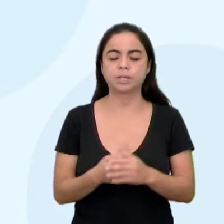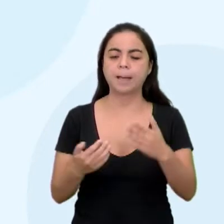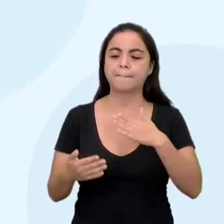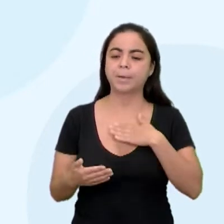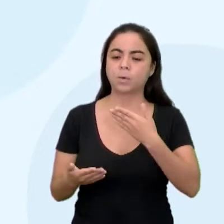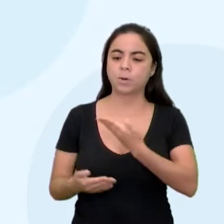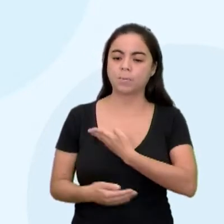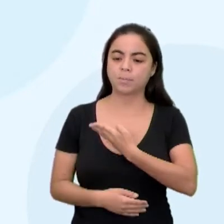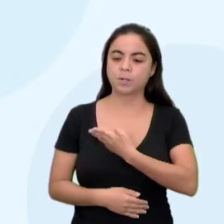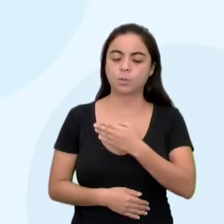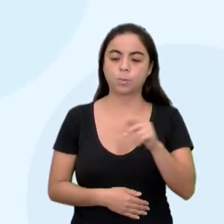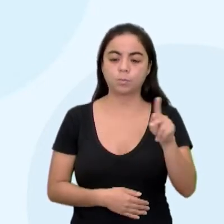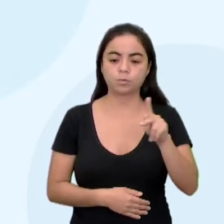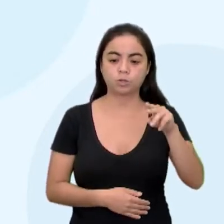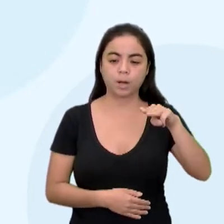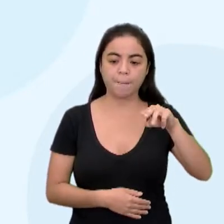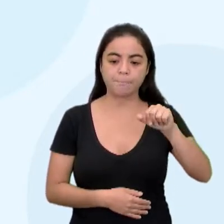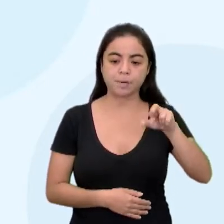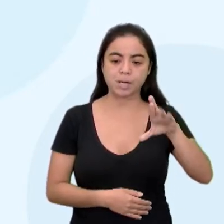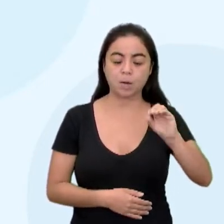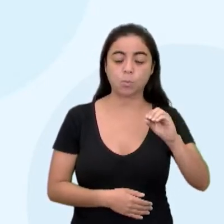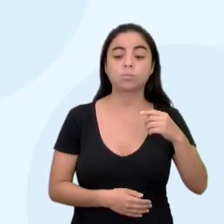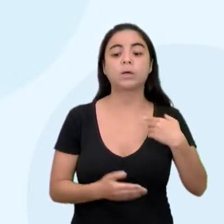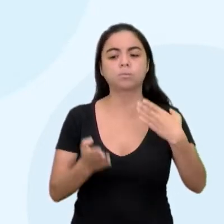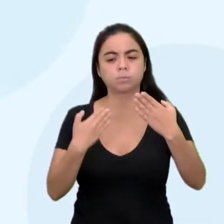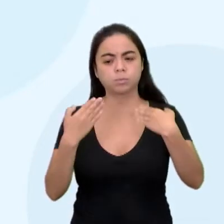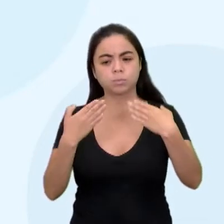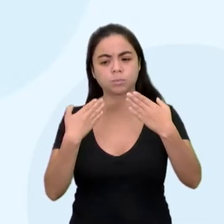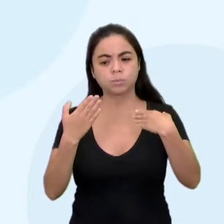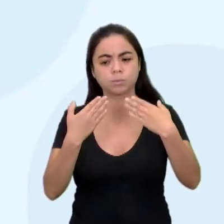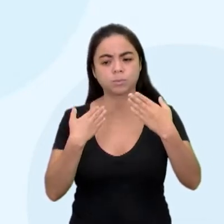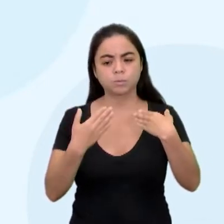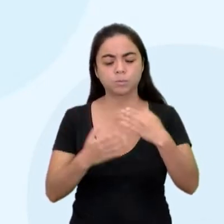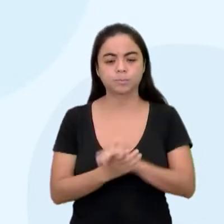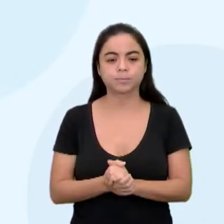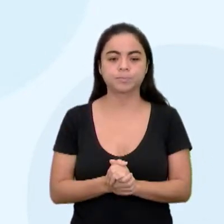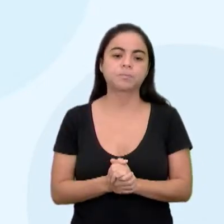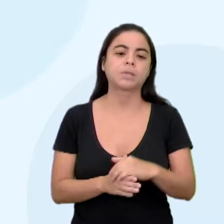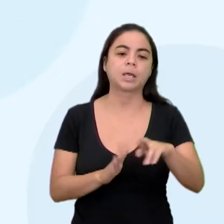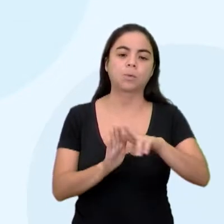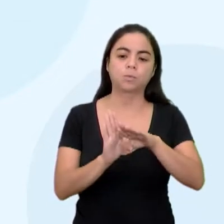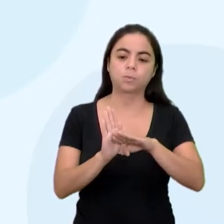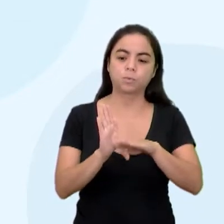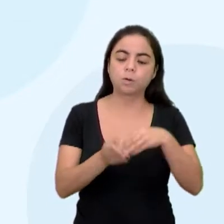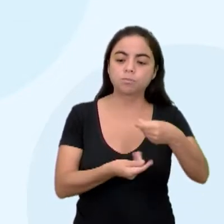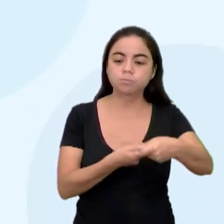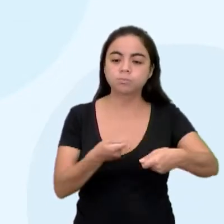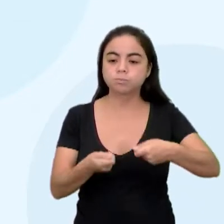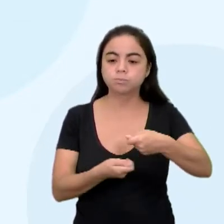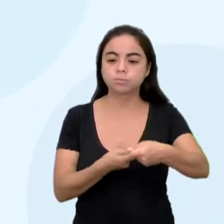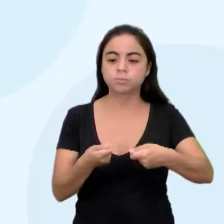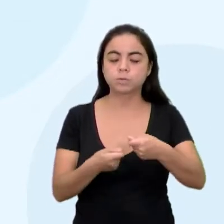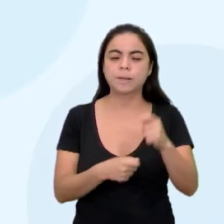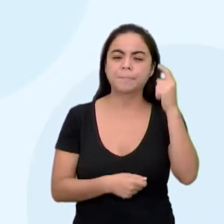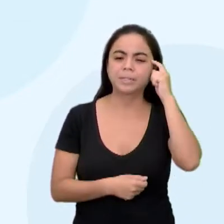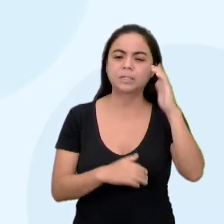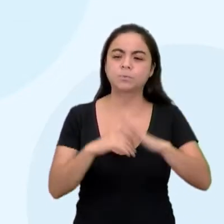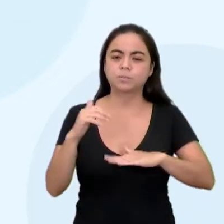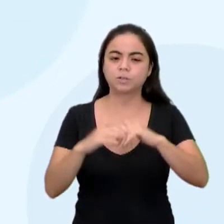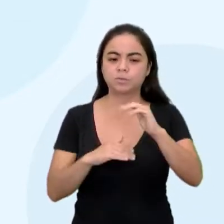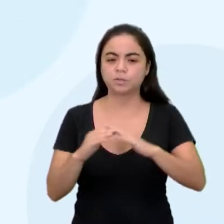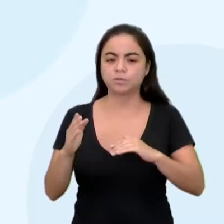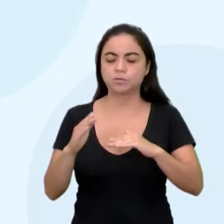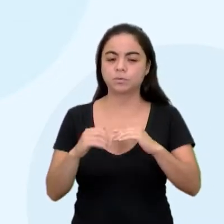Mauro Marcel e a gente discutiu um pouquinho sobre esse assunto. Regulação da mídia como parte da discussão sobre o papel dos observatórios